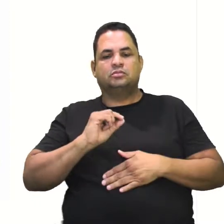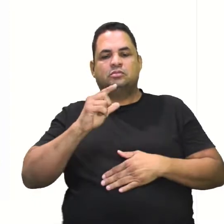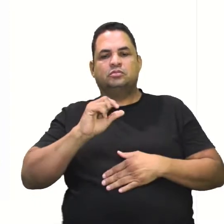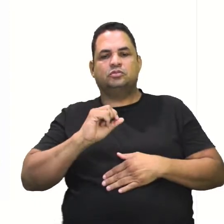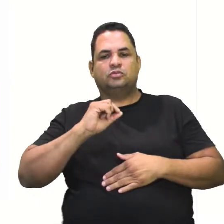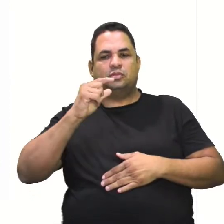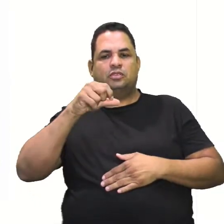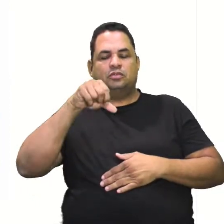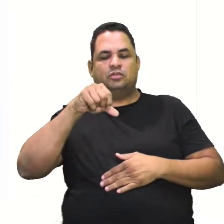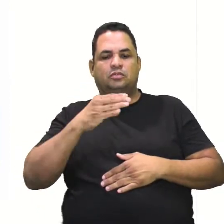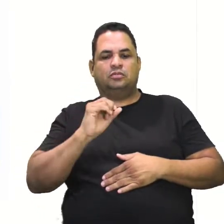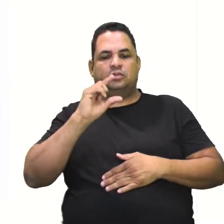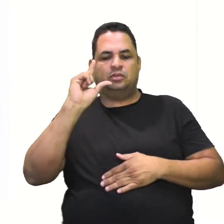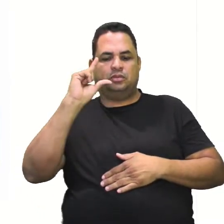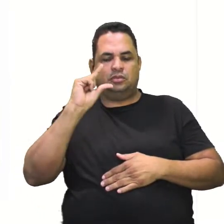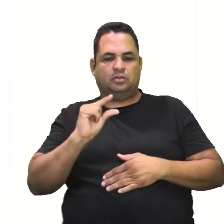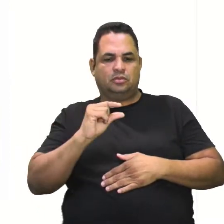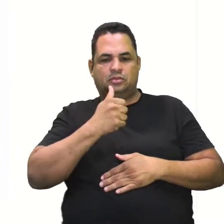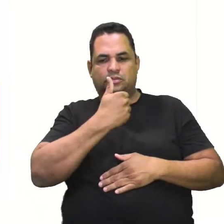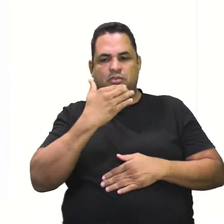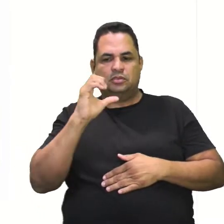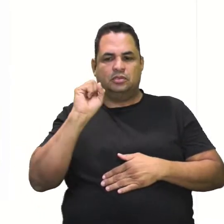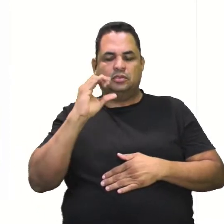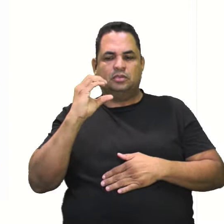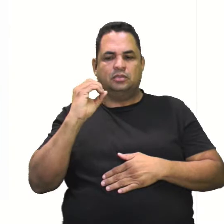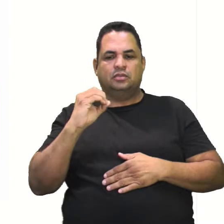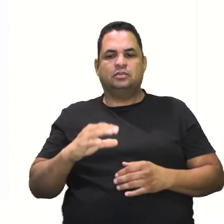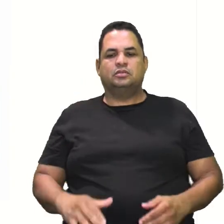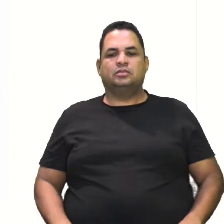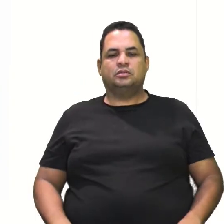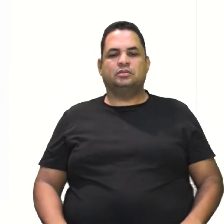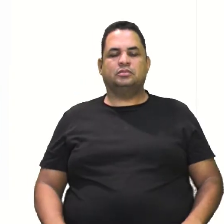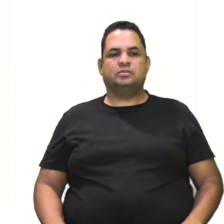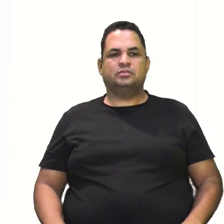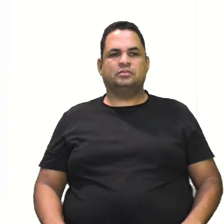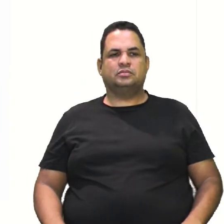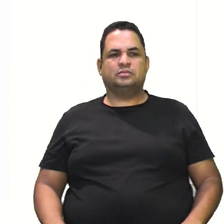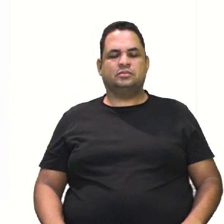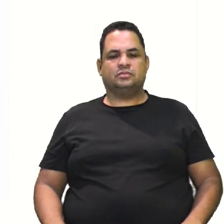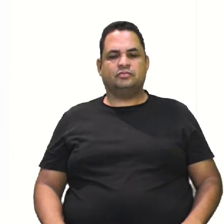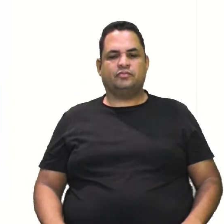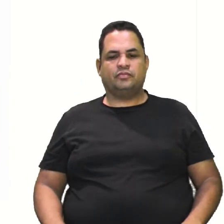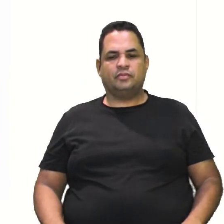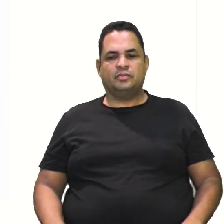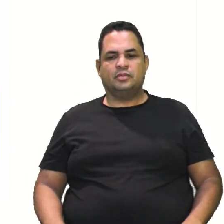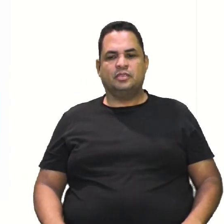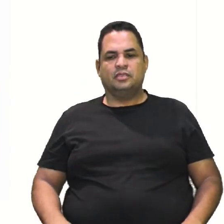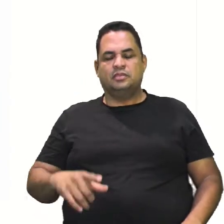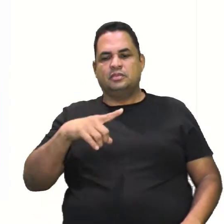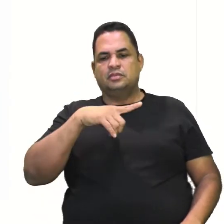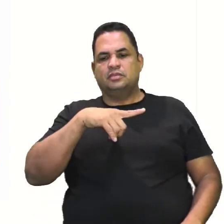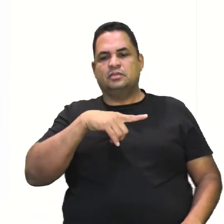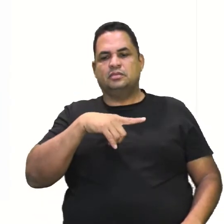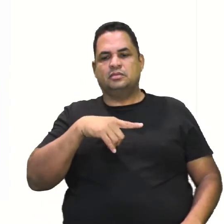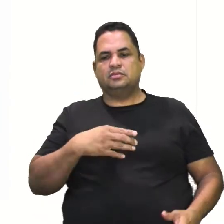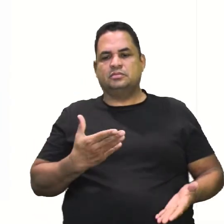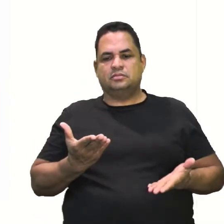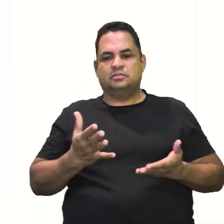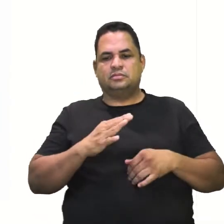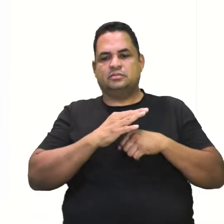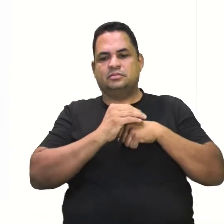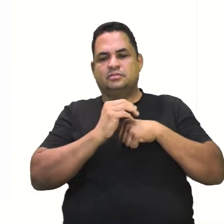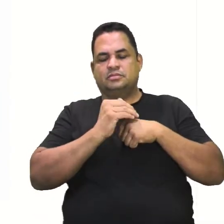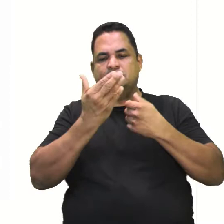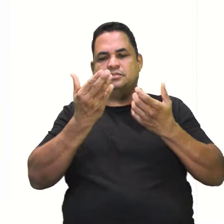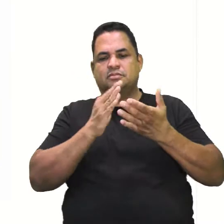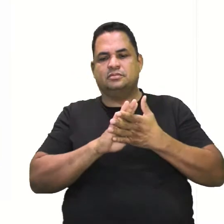que 90 e menor que 180, lembra? Ângulos agudos são todos menores que 90. E aí o nosso queridinho, né, o